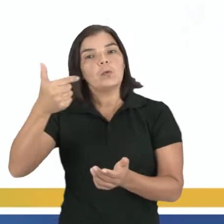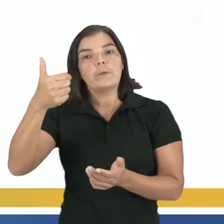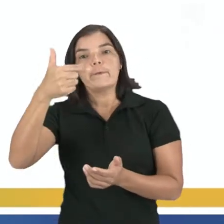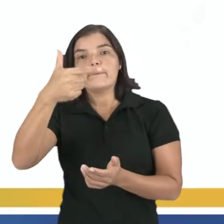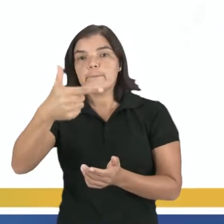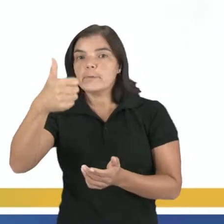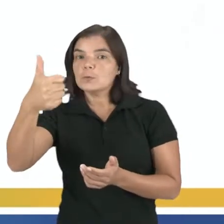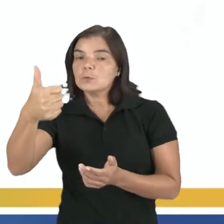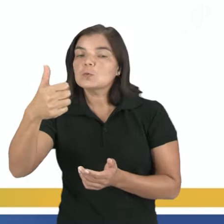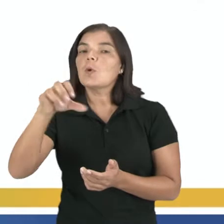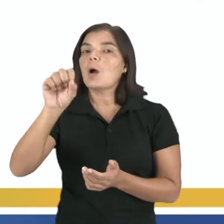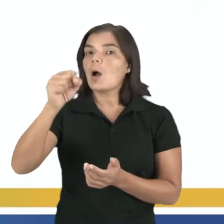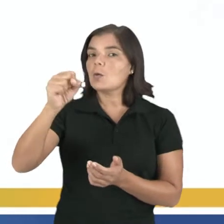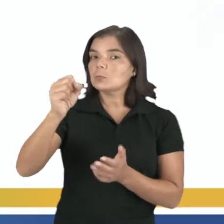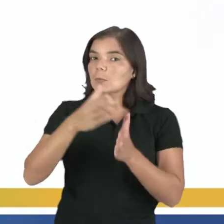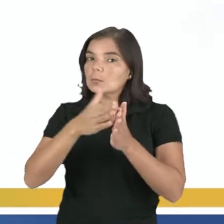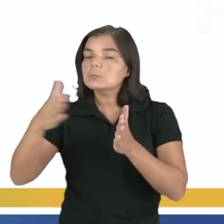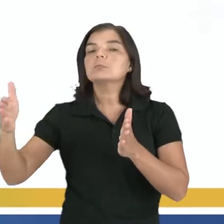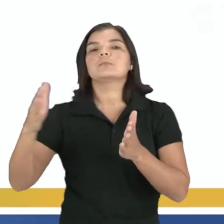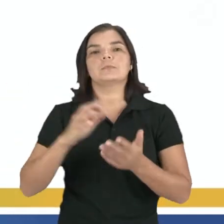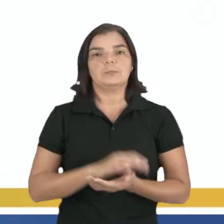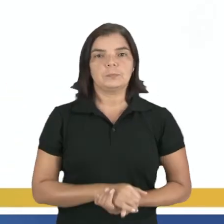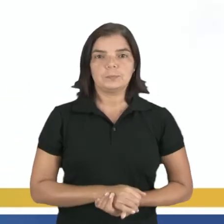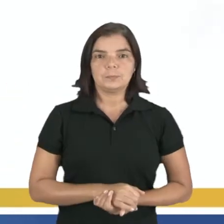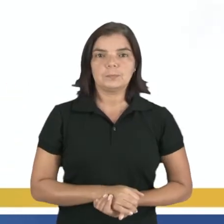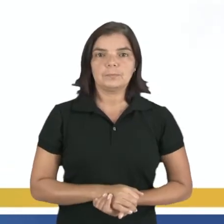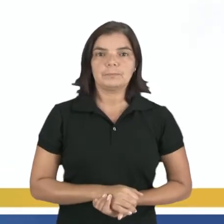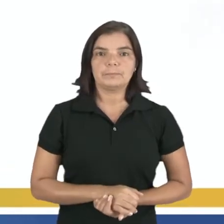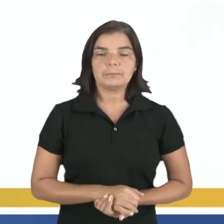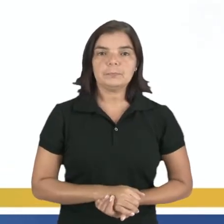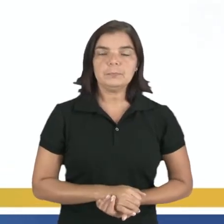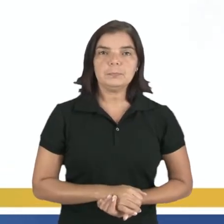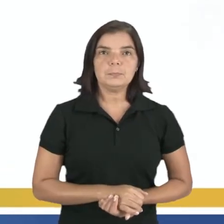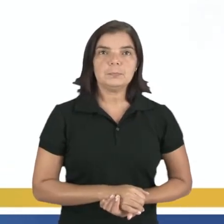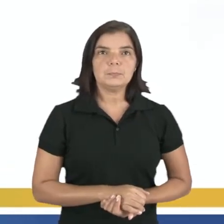oitava posição e assim por diante.